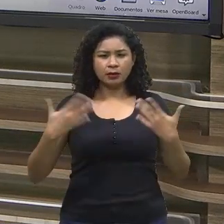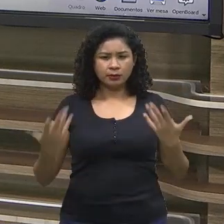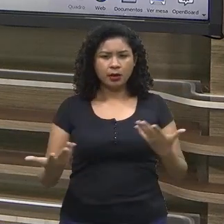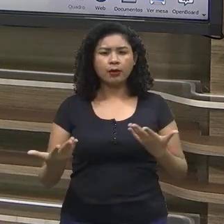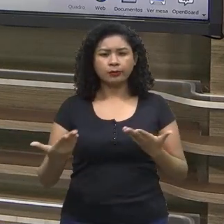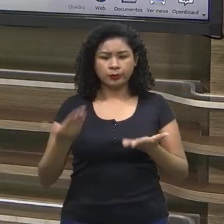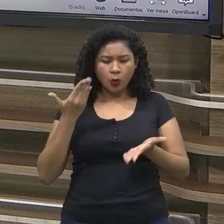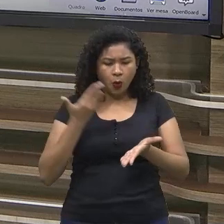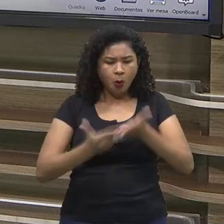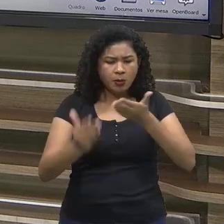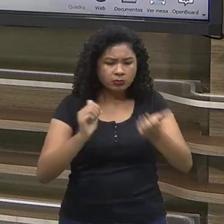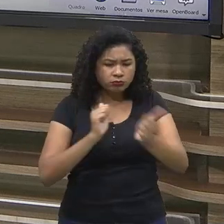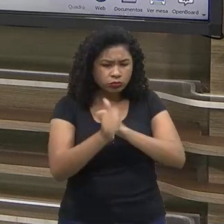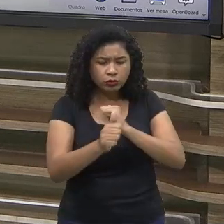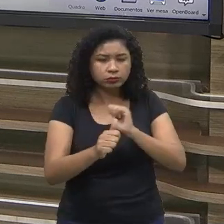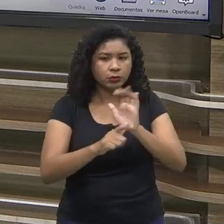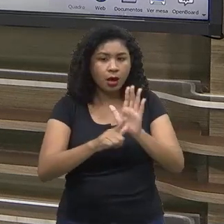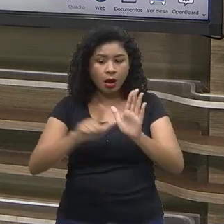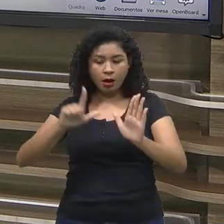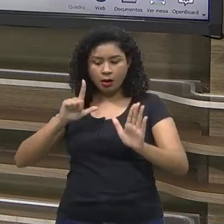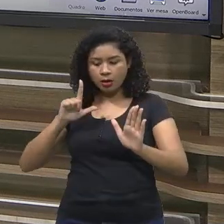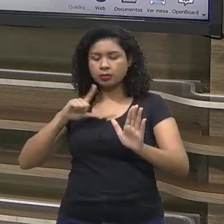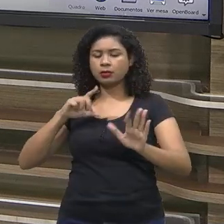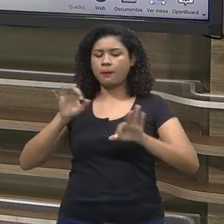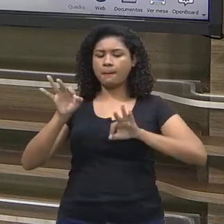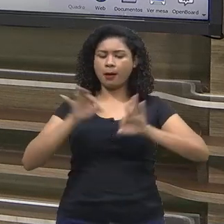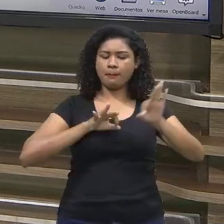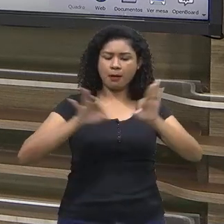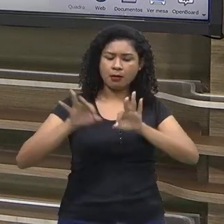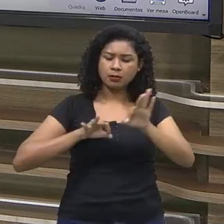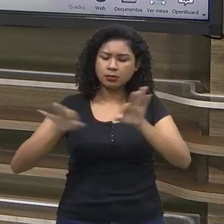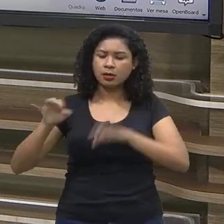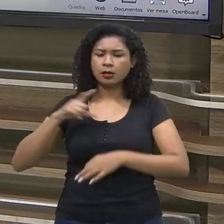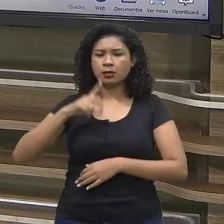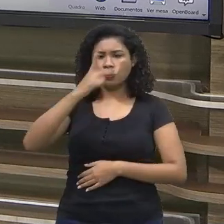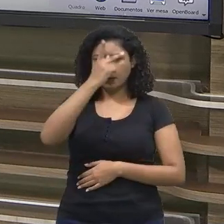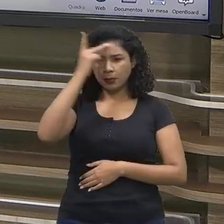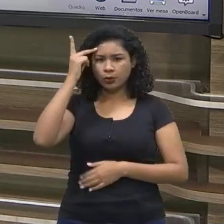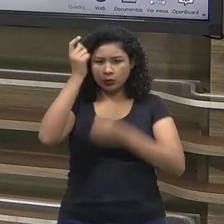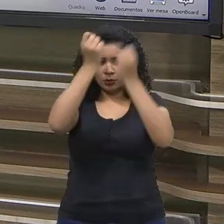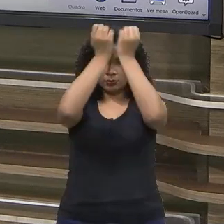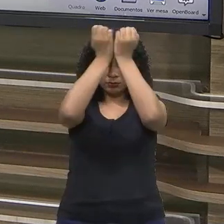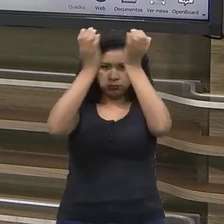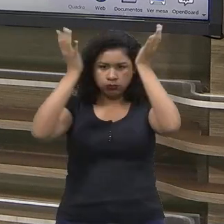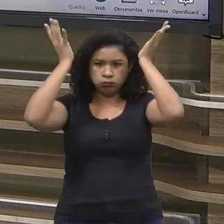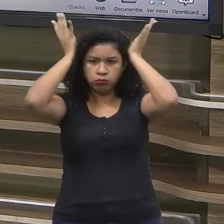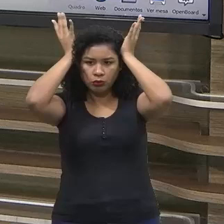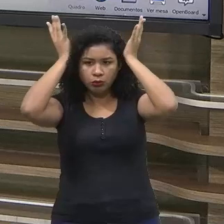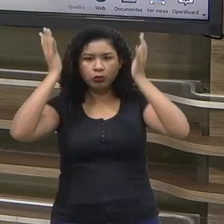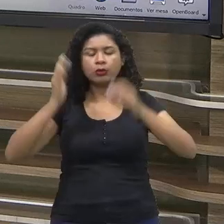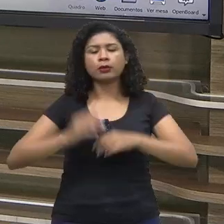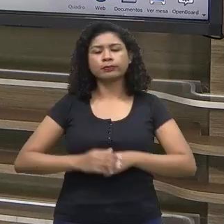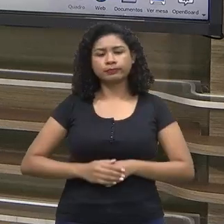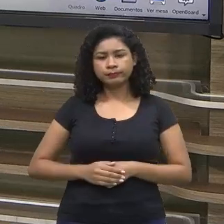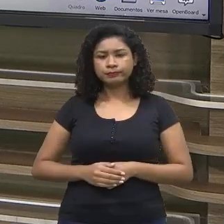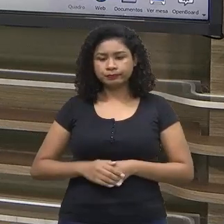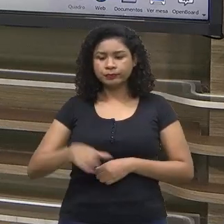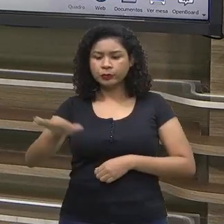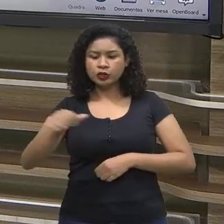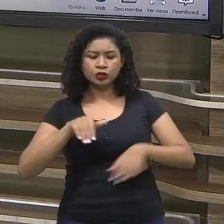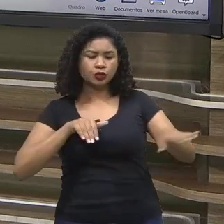luta, têm toda uma preparação. Vem o pajé, que é chamado dono da luta, e ele chama